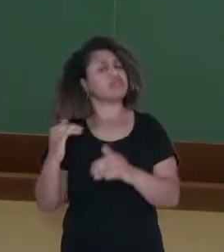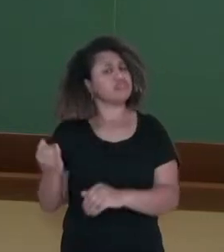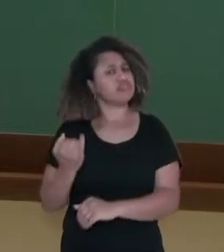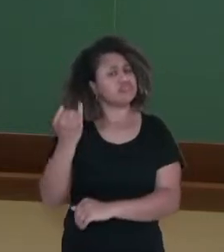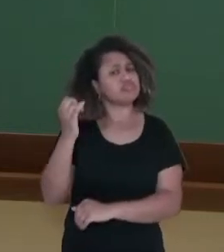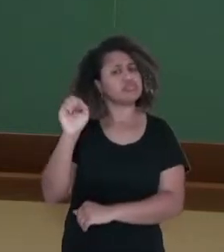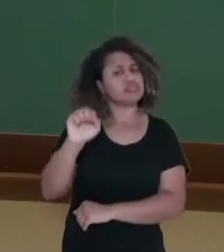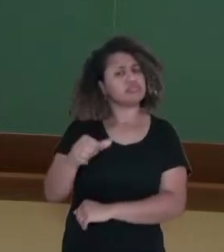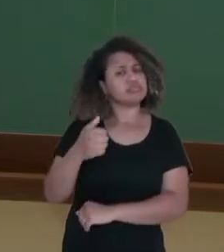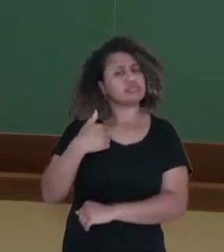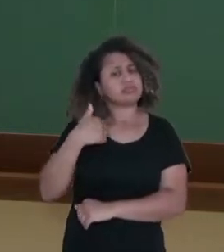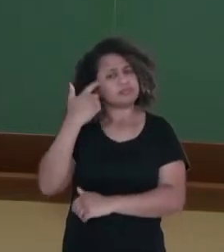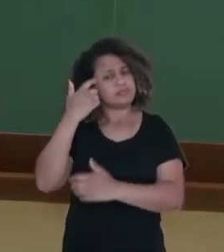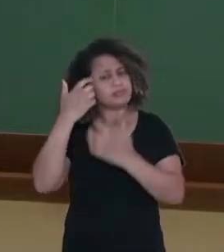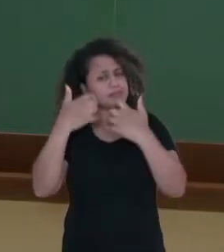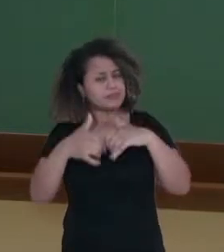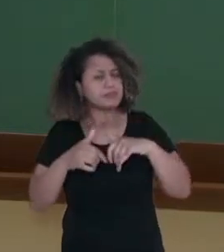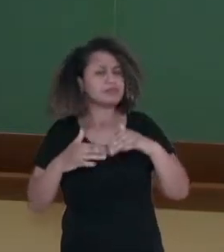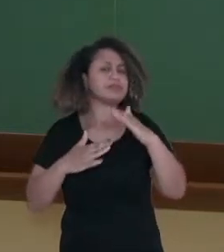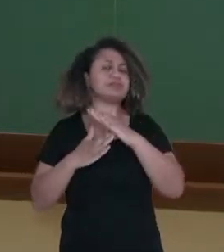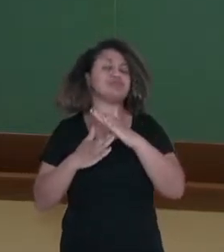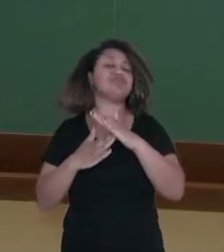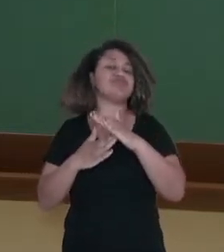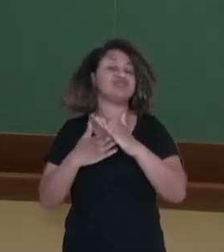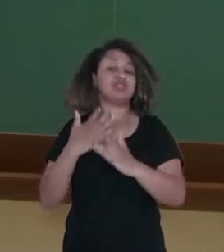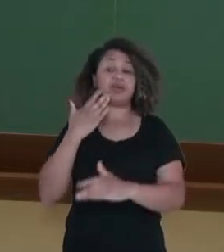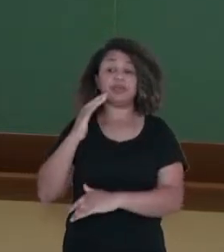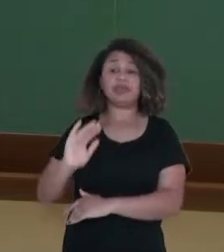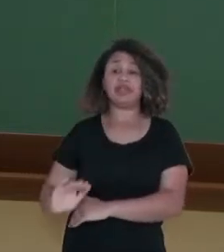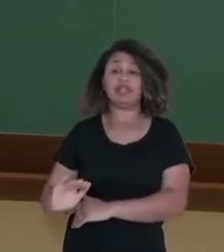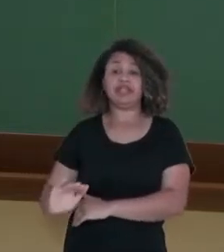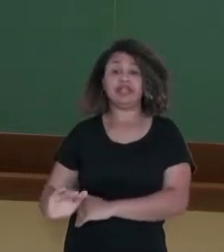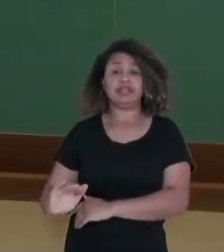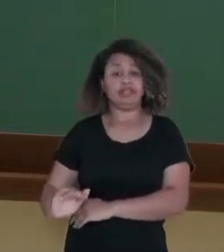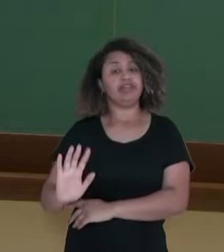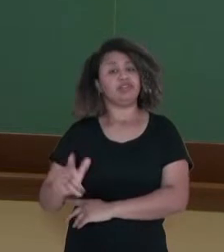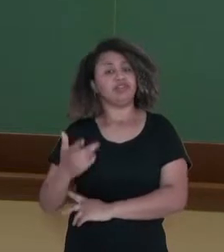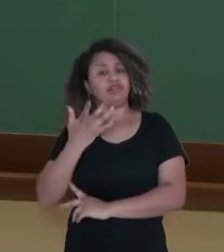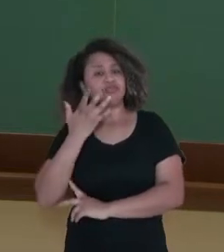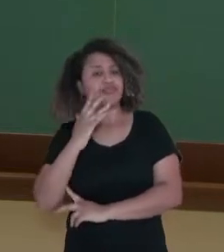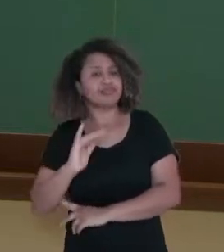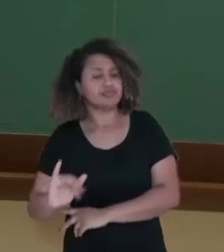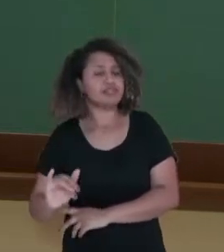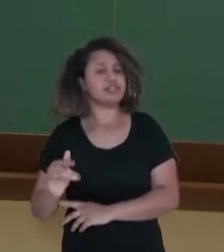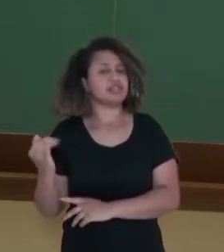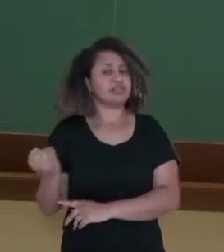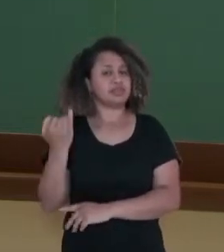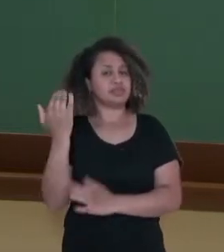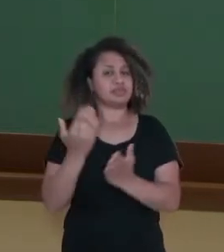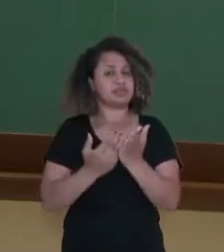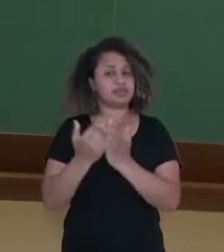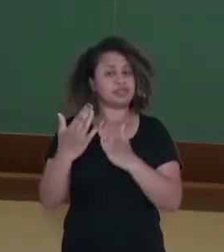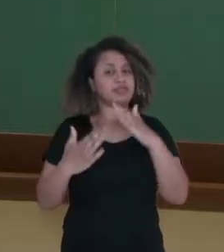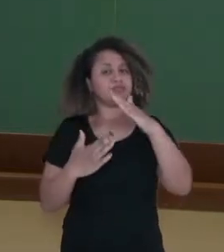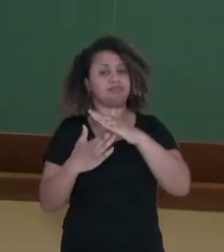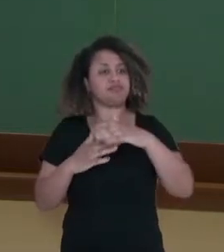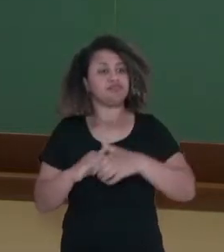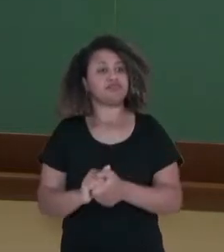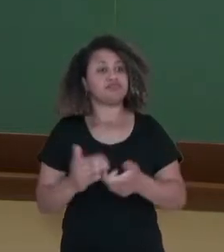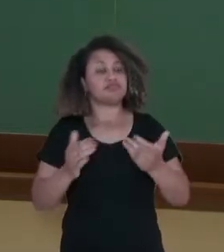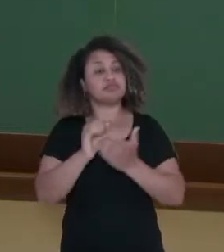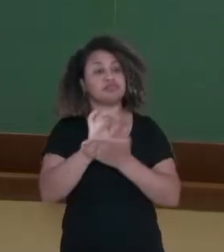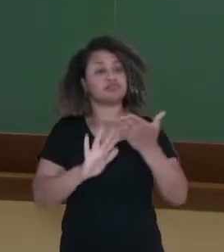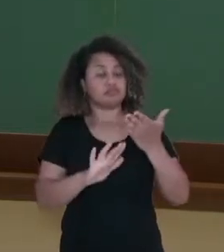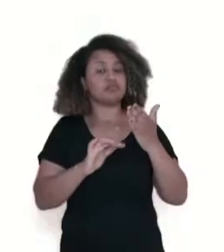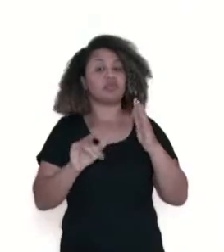se pensar no limite desde pequenininho, desde a infância. Vamos à primeira atividade relacionada a